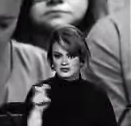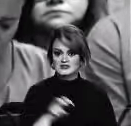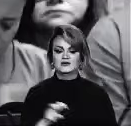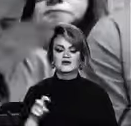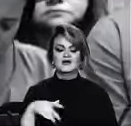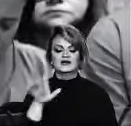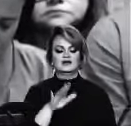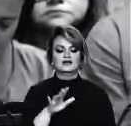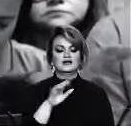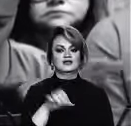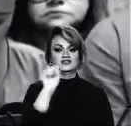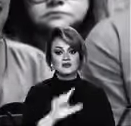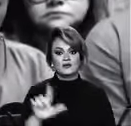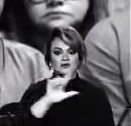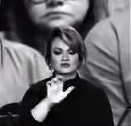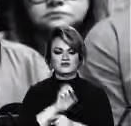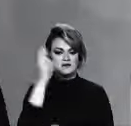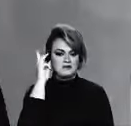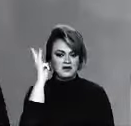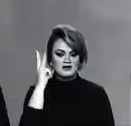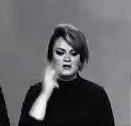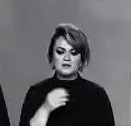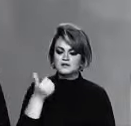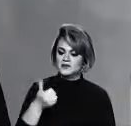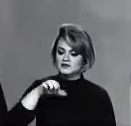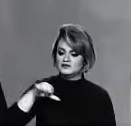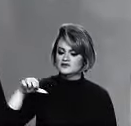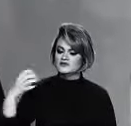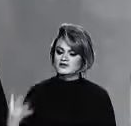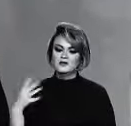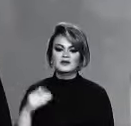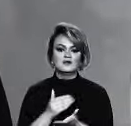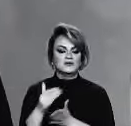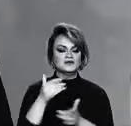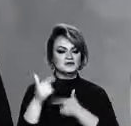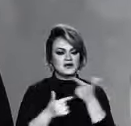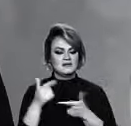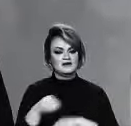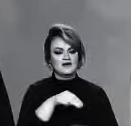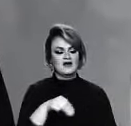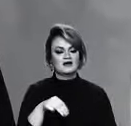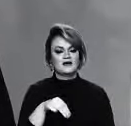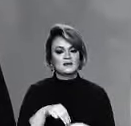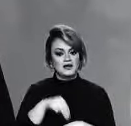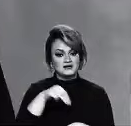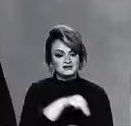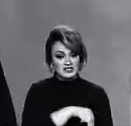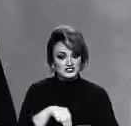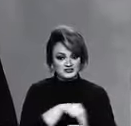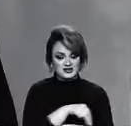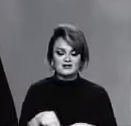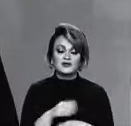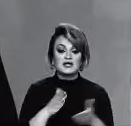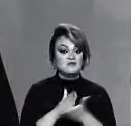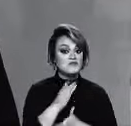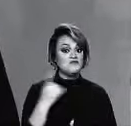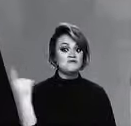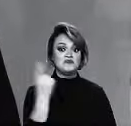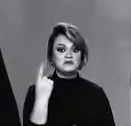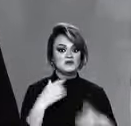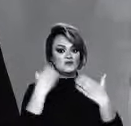mais pró-Israel da história do Brasil? Por que ficaram indiferentes entre Fernando Haddad e